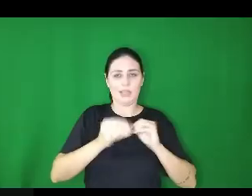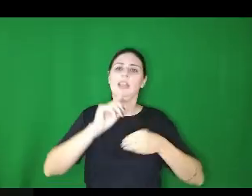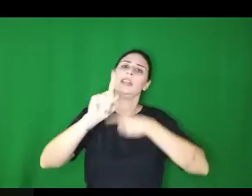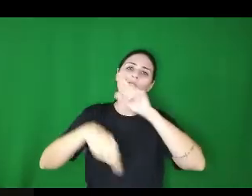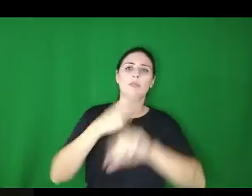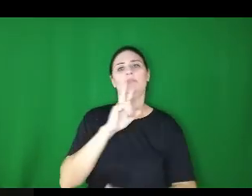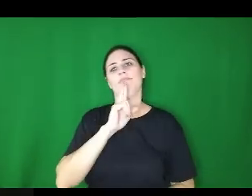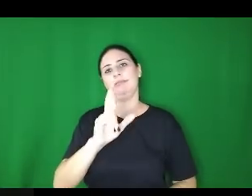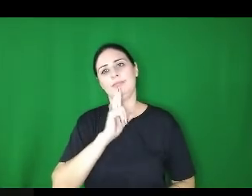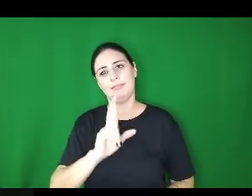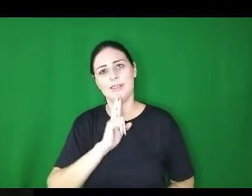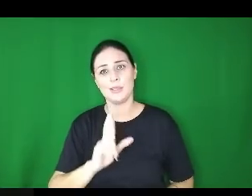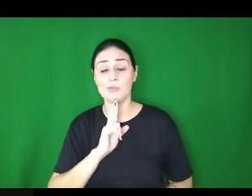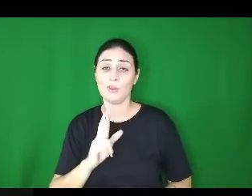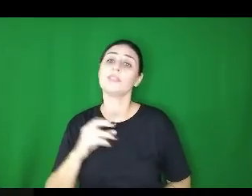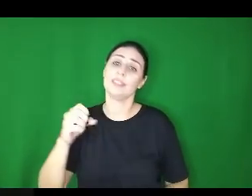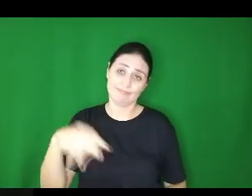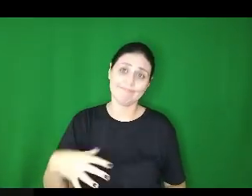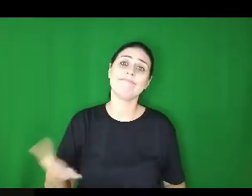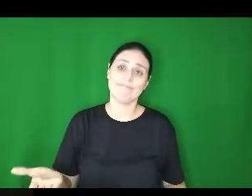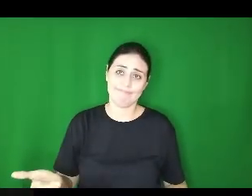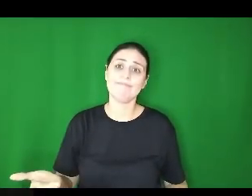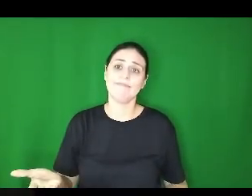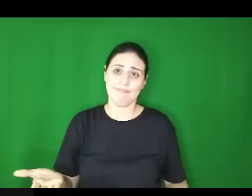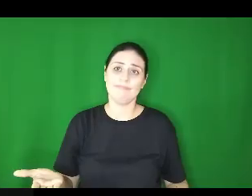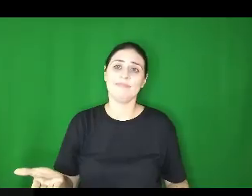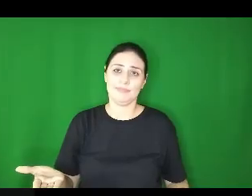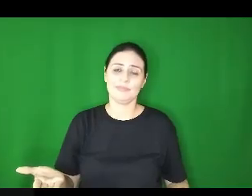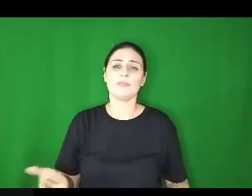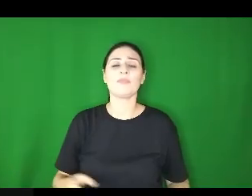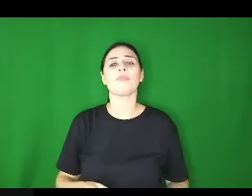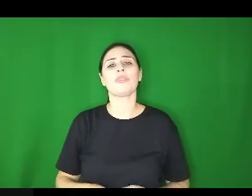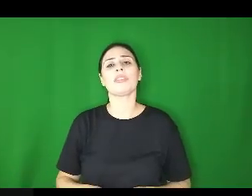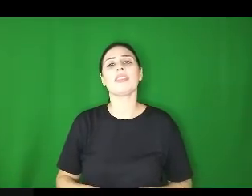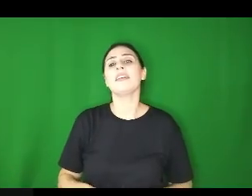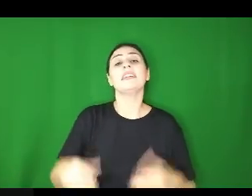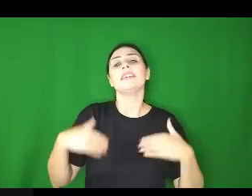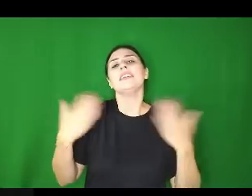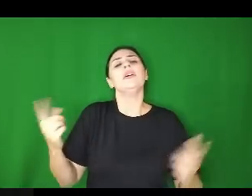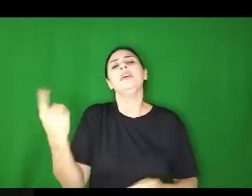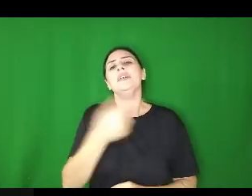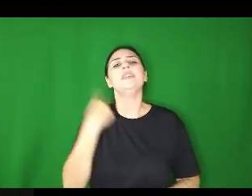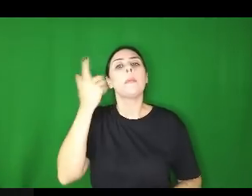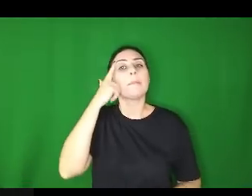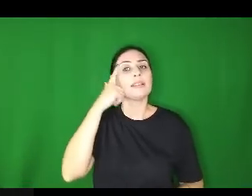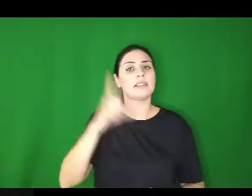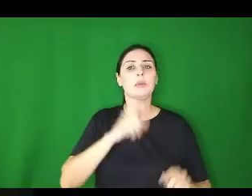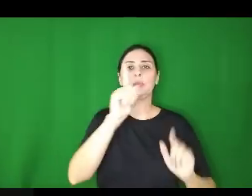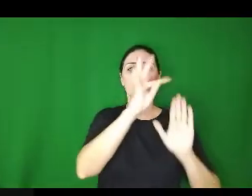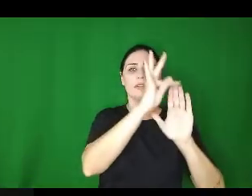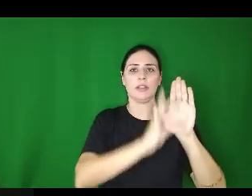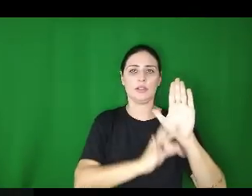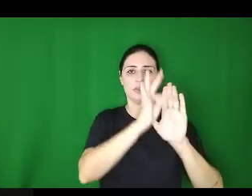código escrito? Se eu ainda não decodifico bem, eu posso lidar com textos mais complexos? Parece que não, né? E